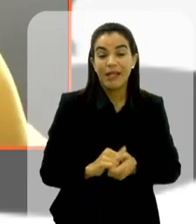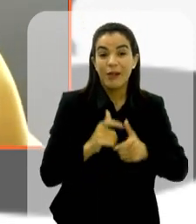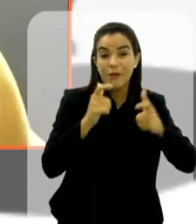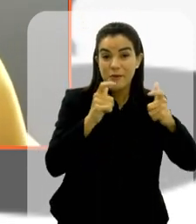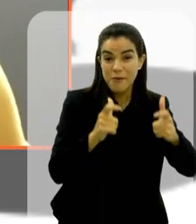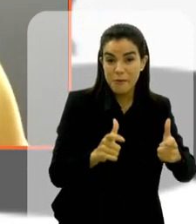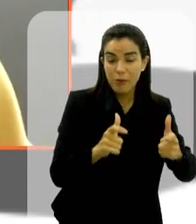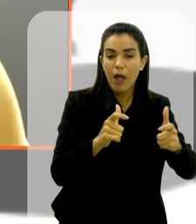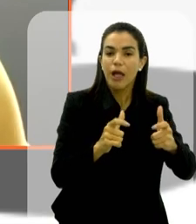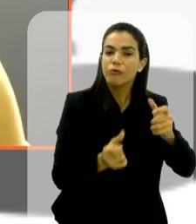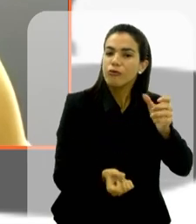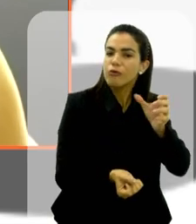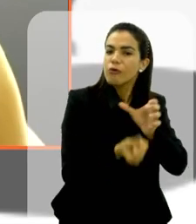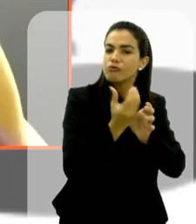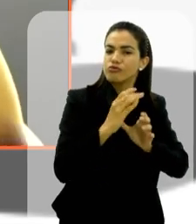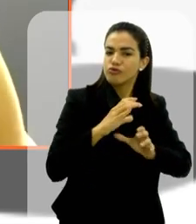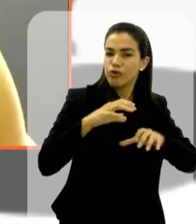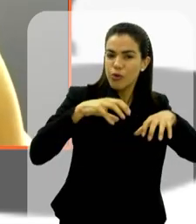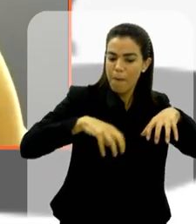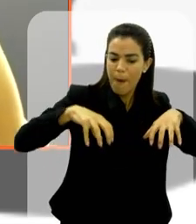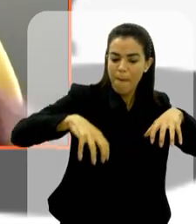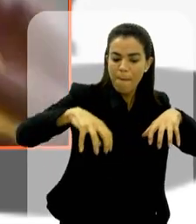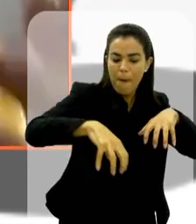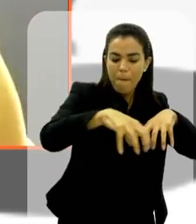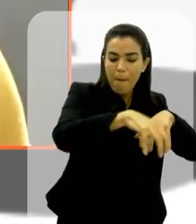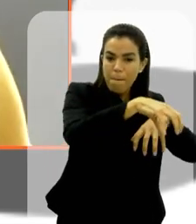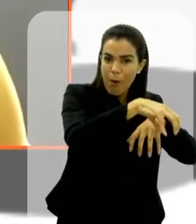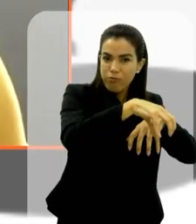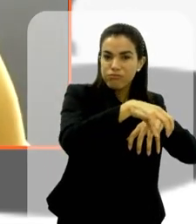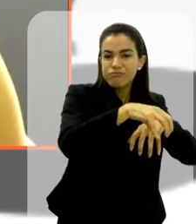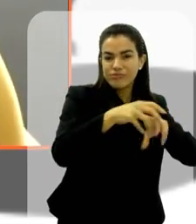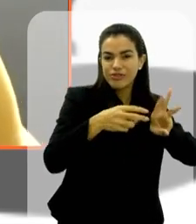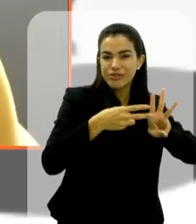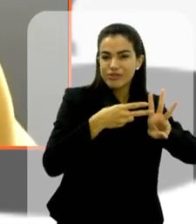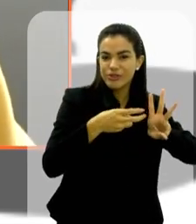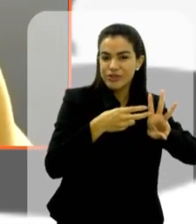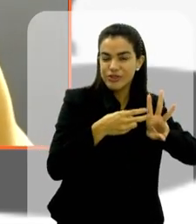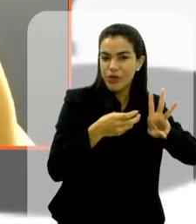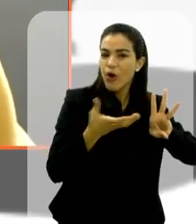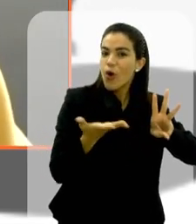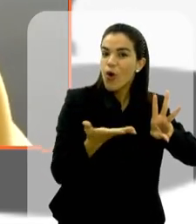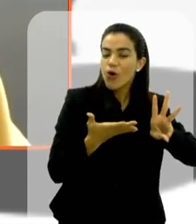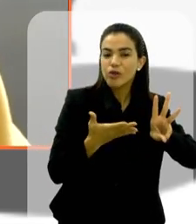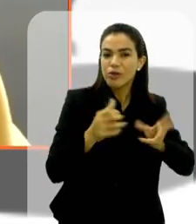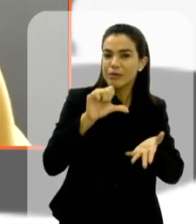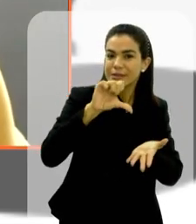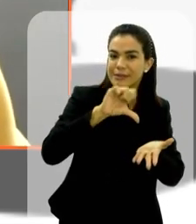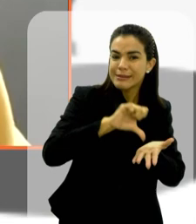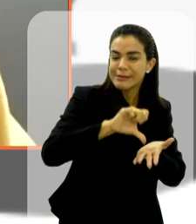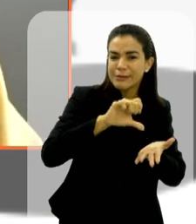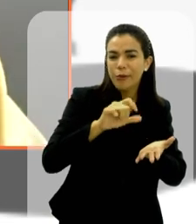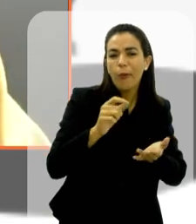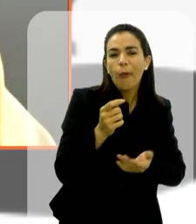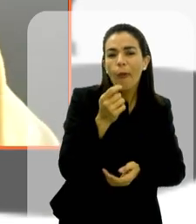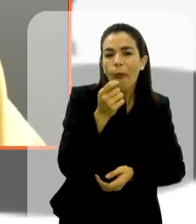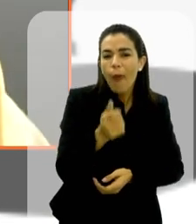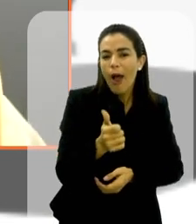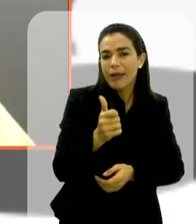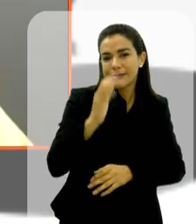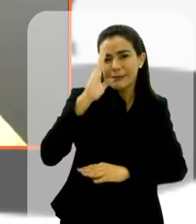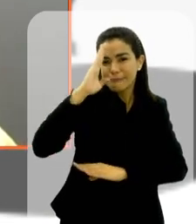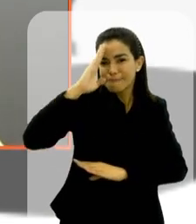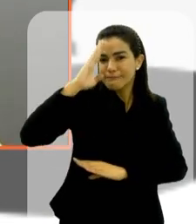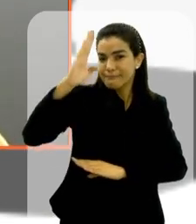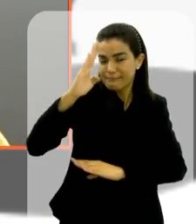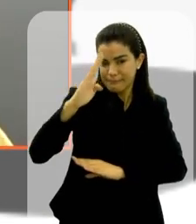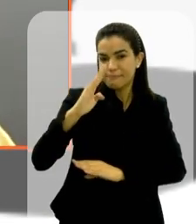eles construíram uma aldeia indígena, que hoje é a sede de um dos municípios mais importantes da Grande Vitória,